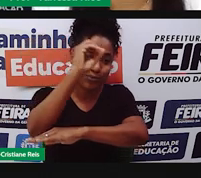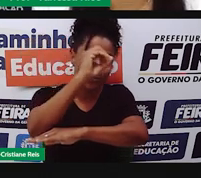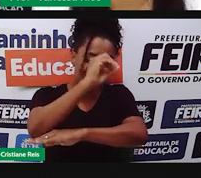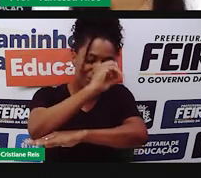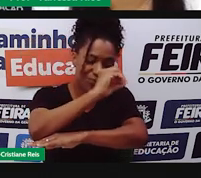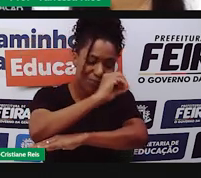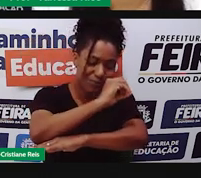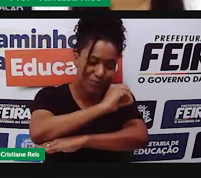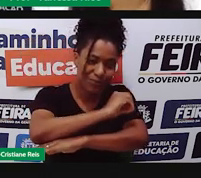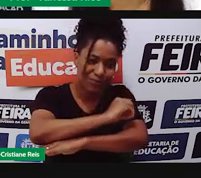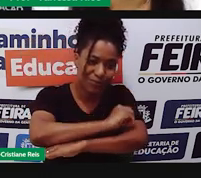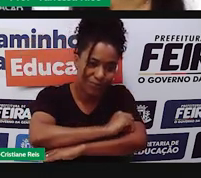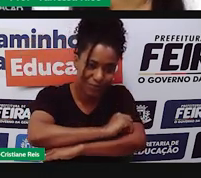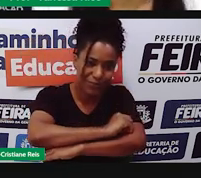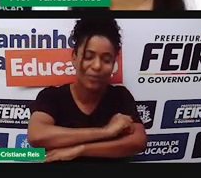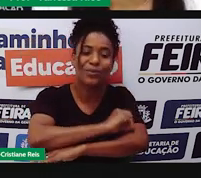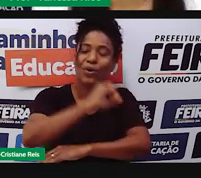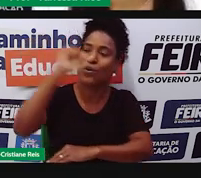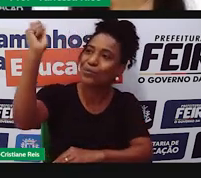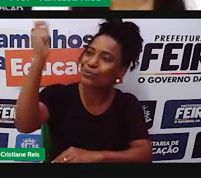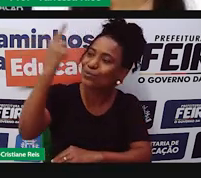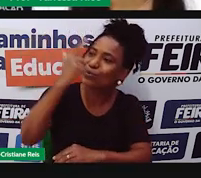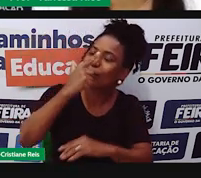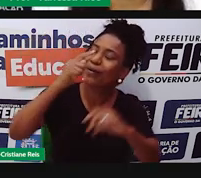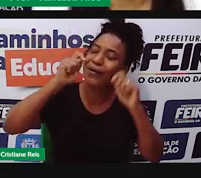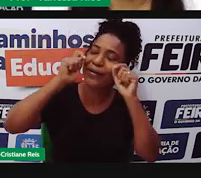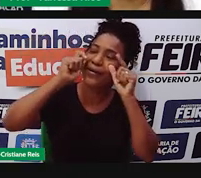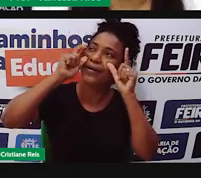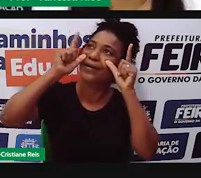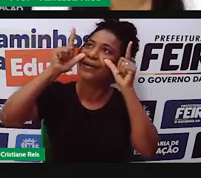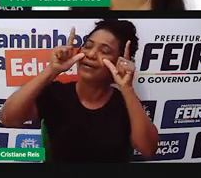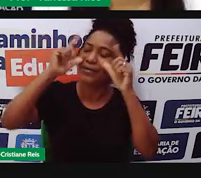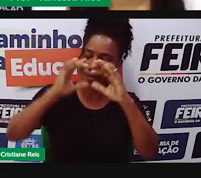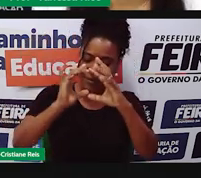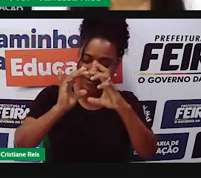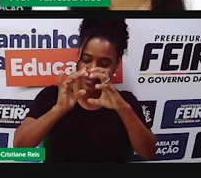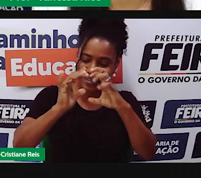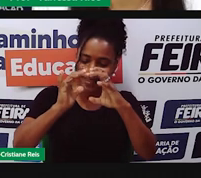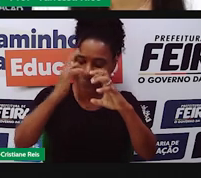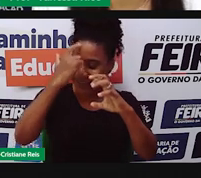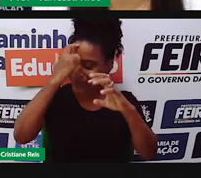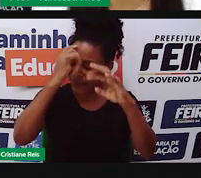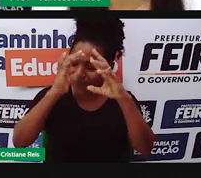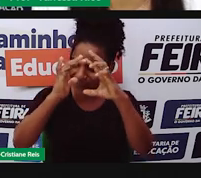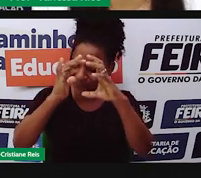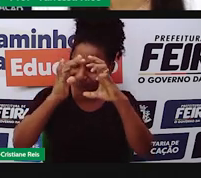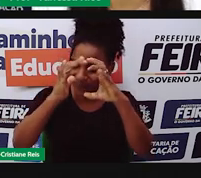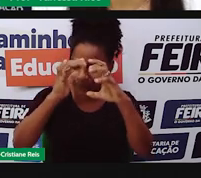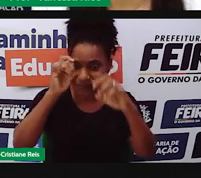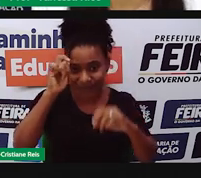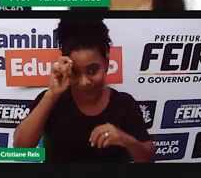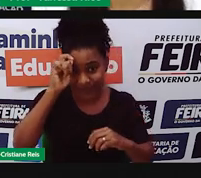porque receber a luz do sol faz com que o nosso cérebro, né, organize as ideias aí para